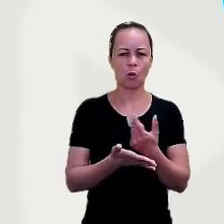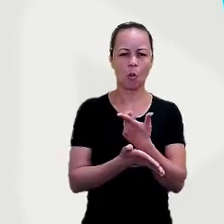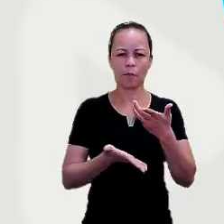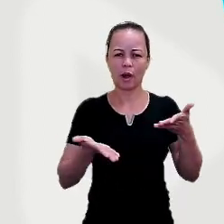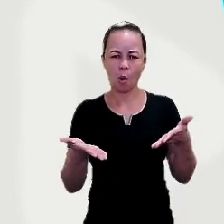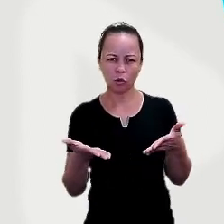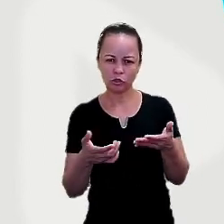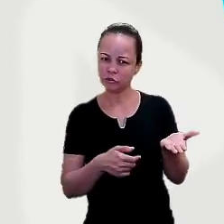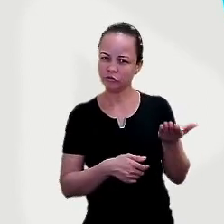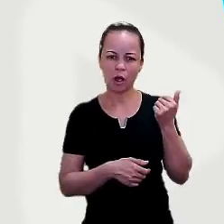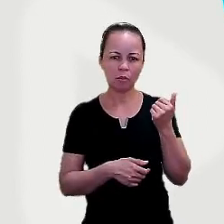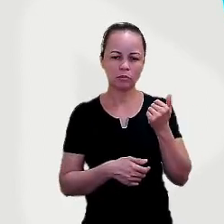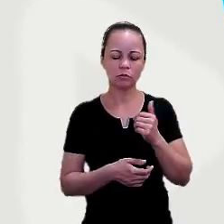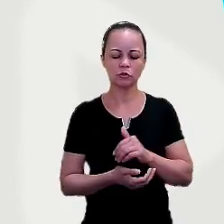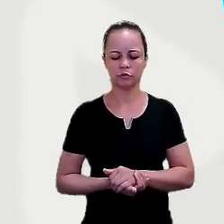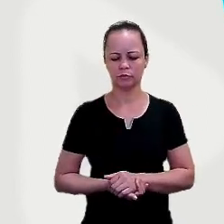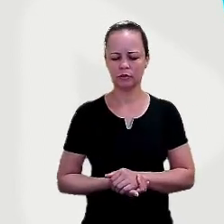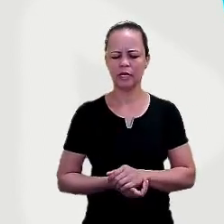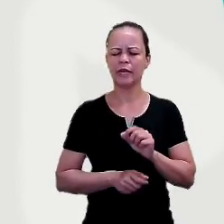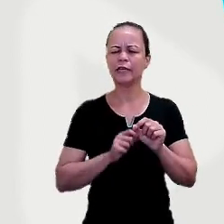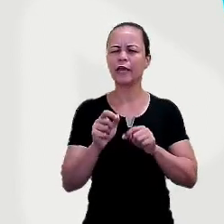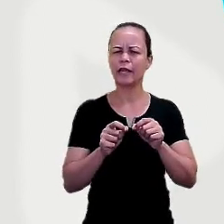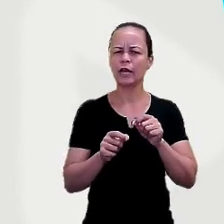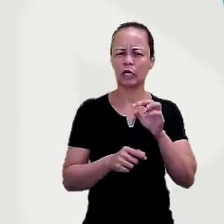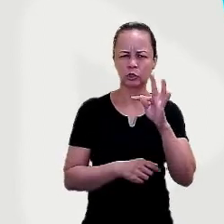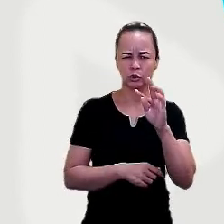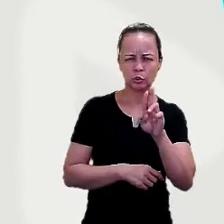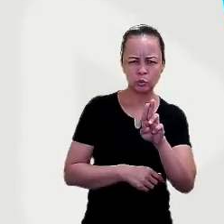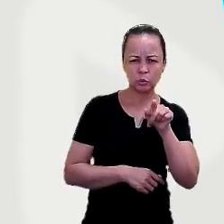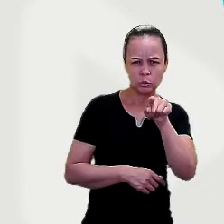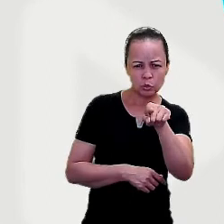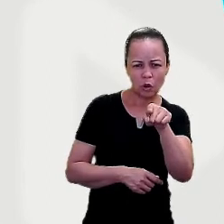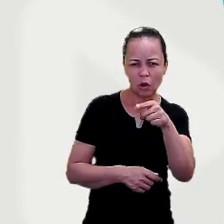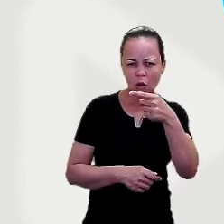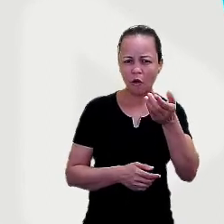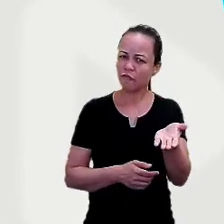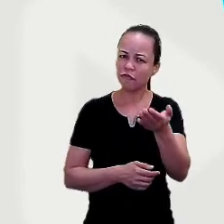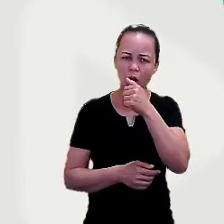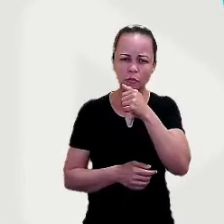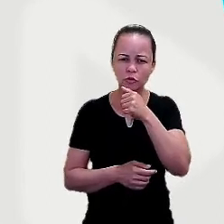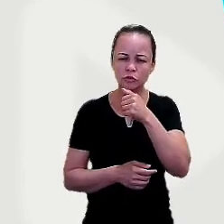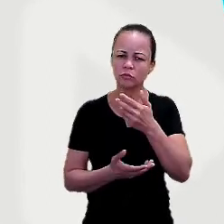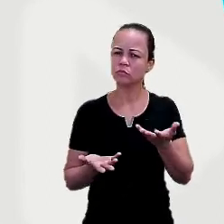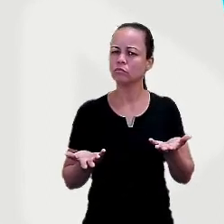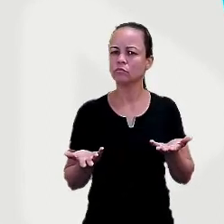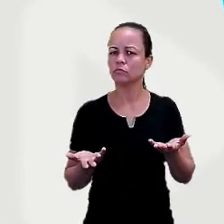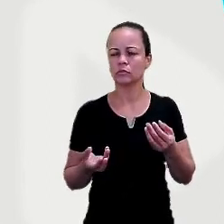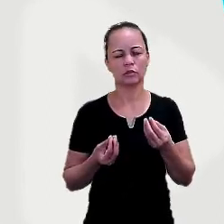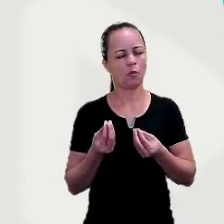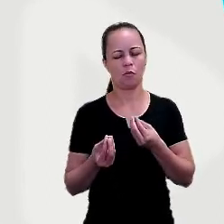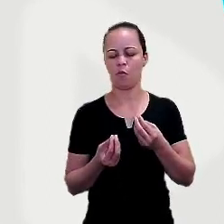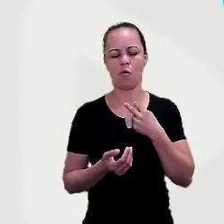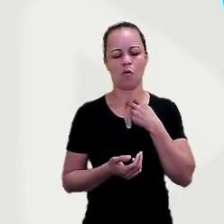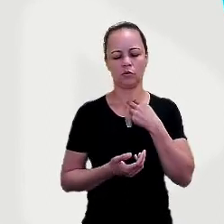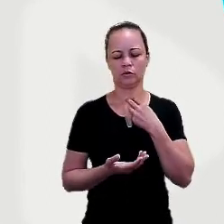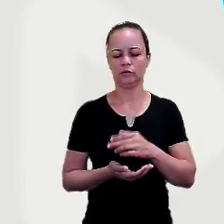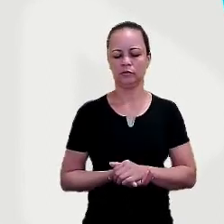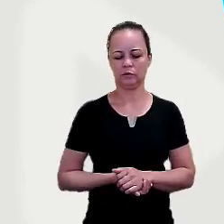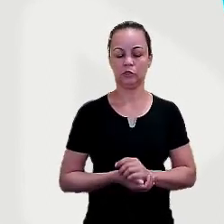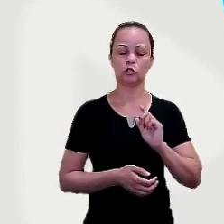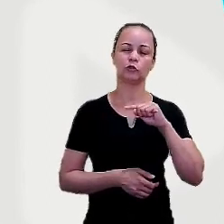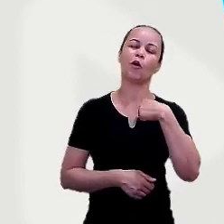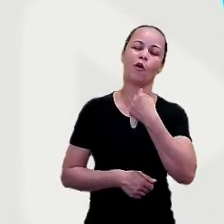hoje. Quem é que vamos? Tu vamos? Sozinho? Está no plural vamos? Não, né? Então, aqui